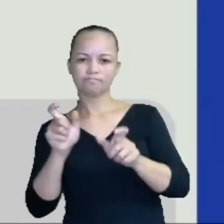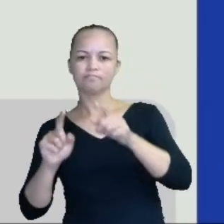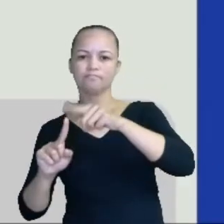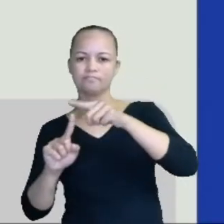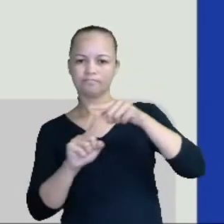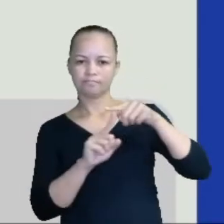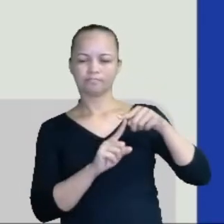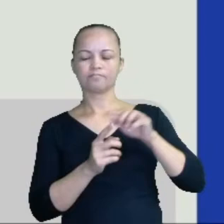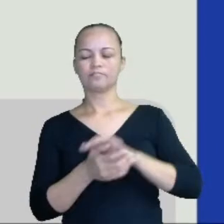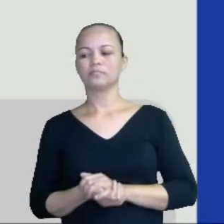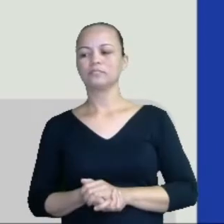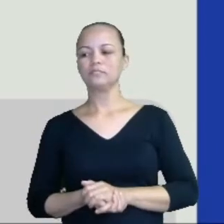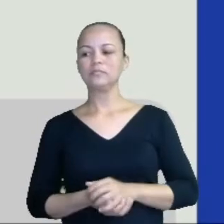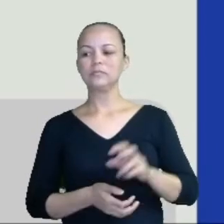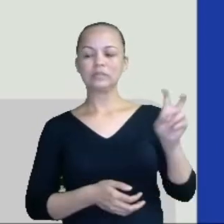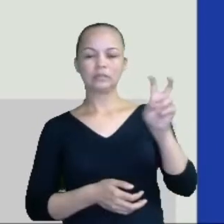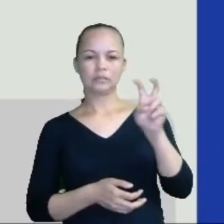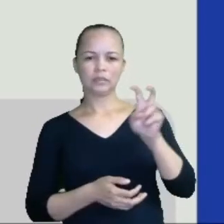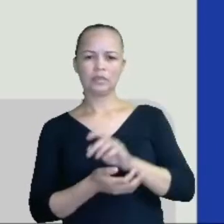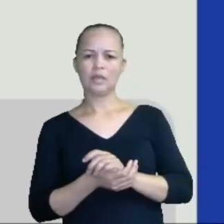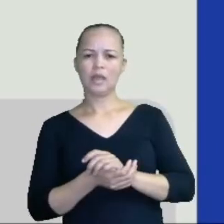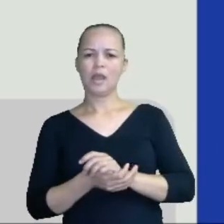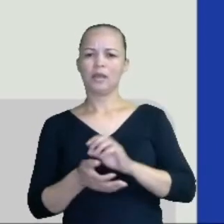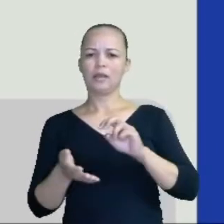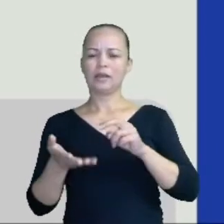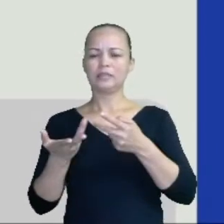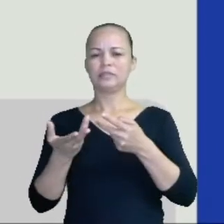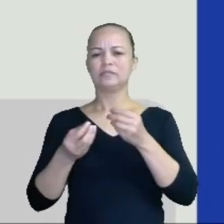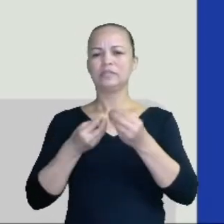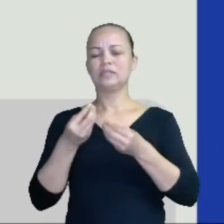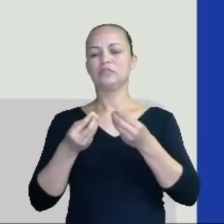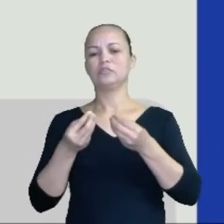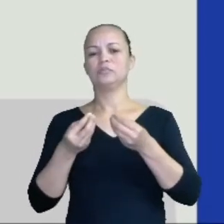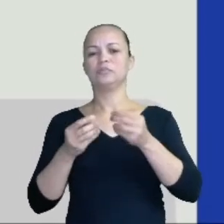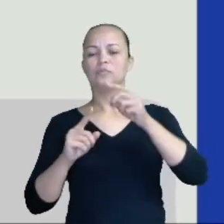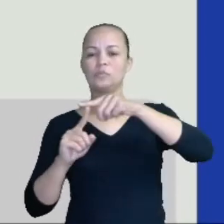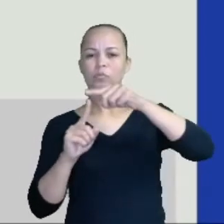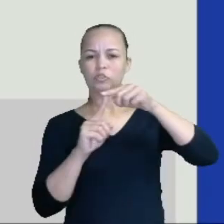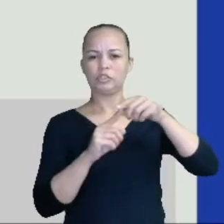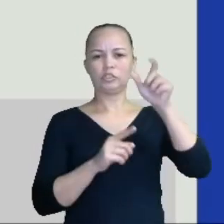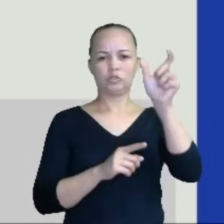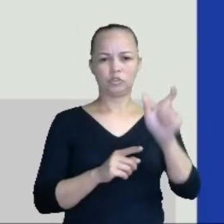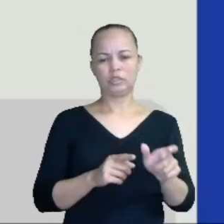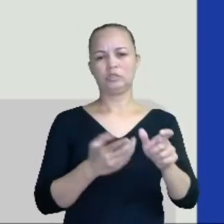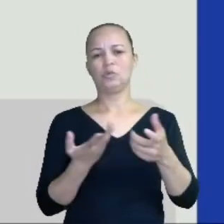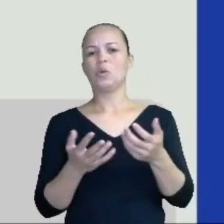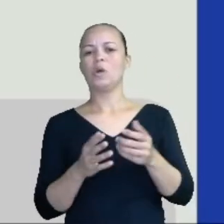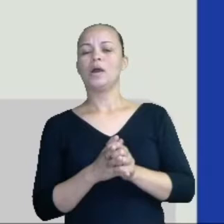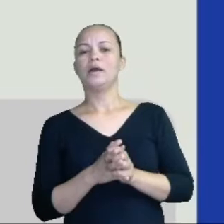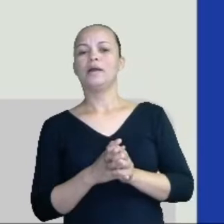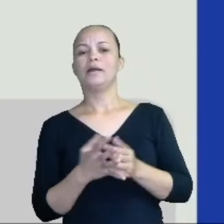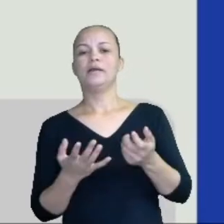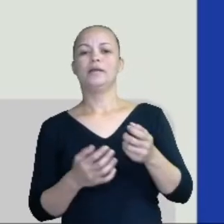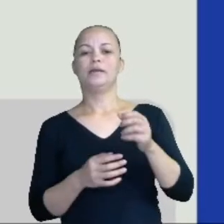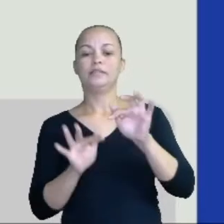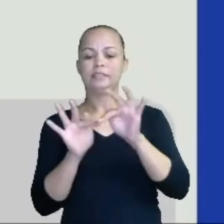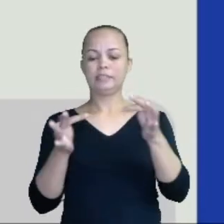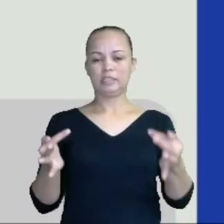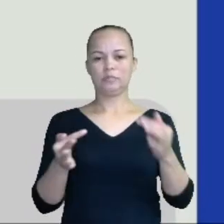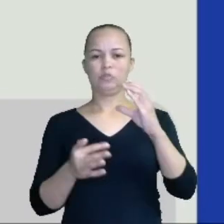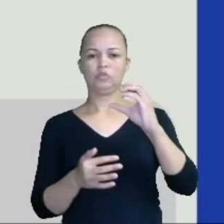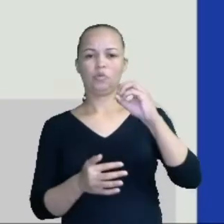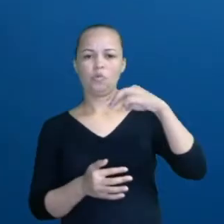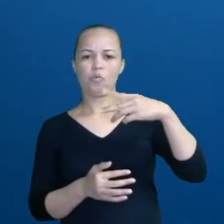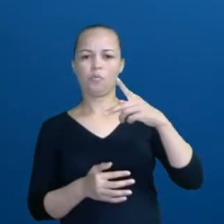Questão 5. Classifica os tipos de sujeito nas frases abaixo. Simples, composto ou oculto. Então,